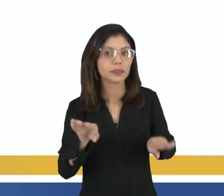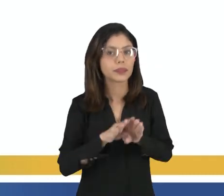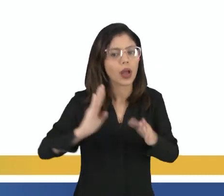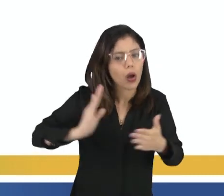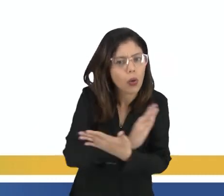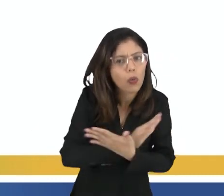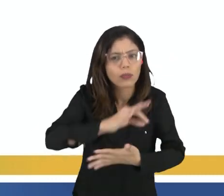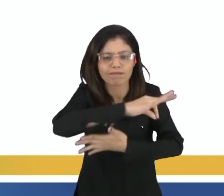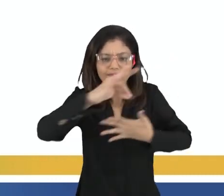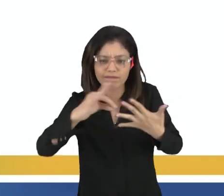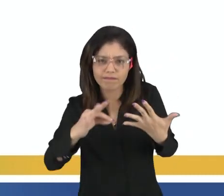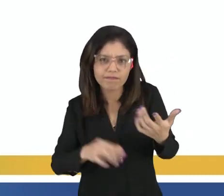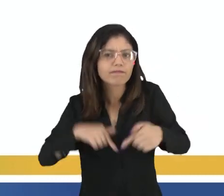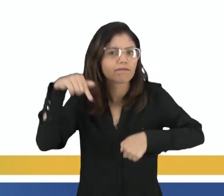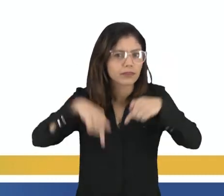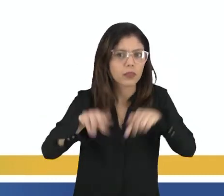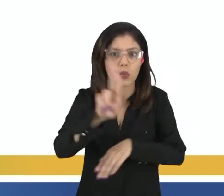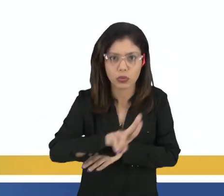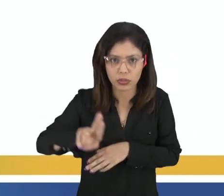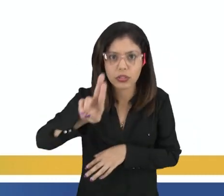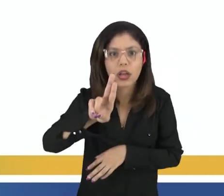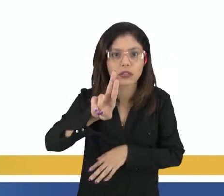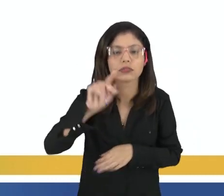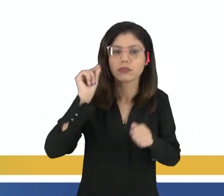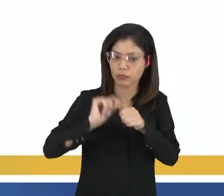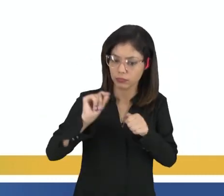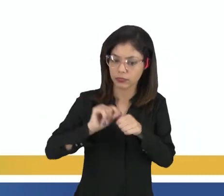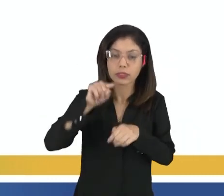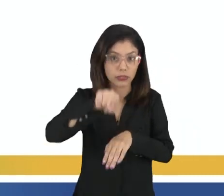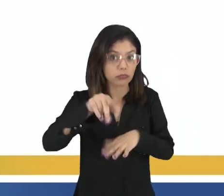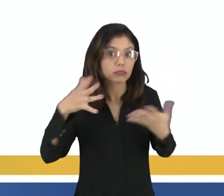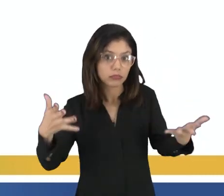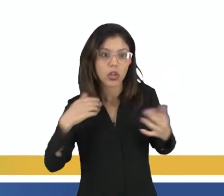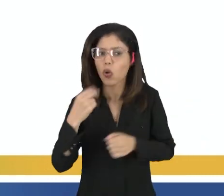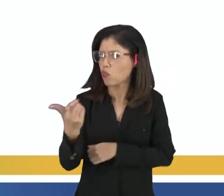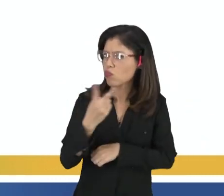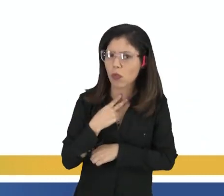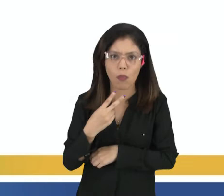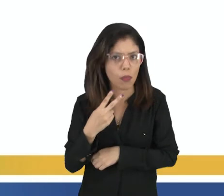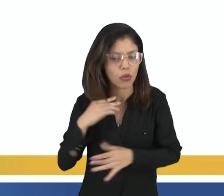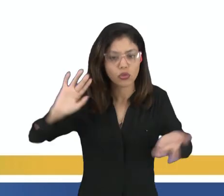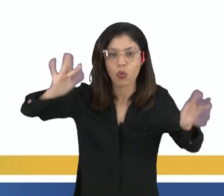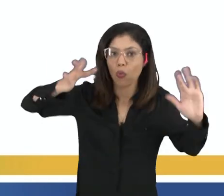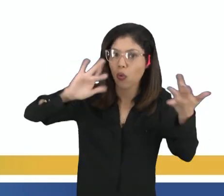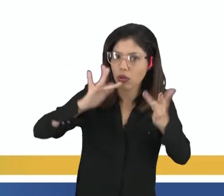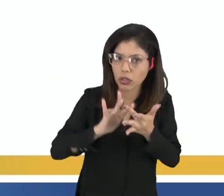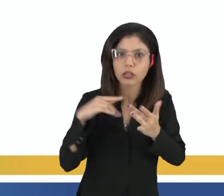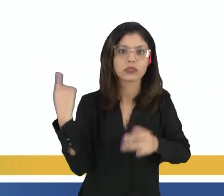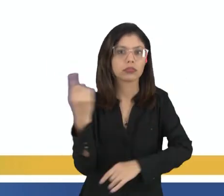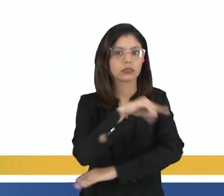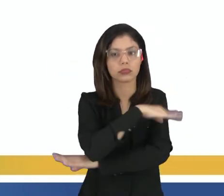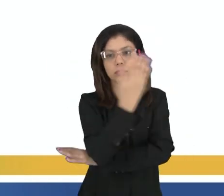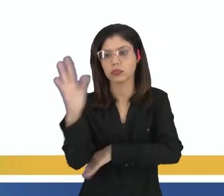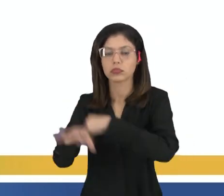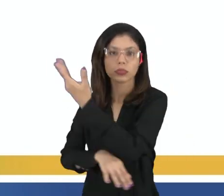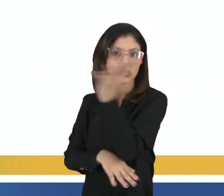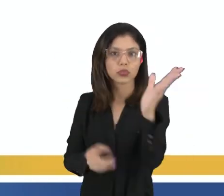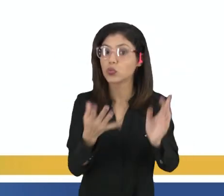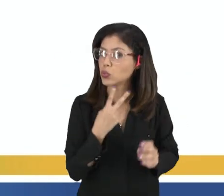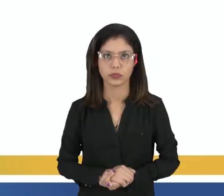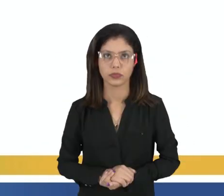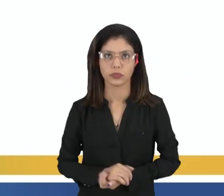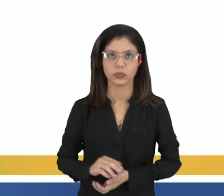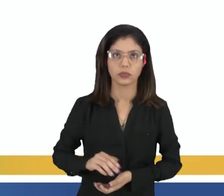alguns elementos químicos que são utilizados em sua composição que não pode ter contato com o meio ambiente,